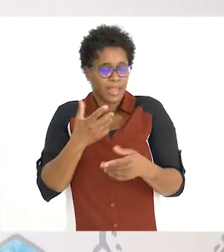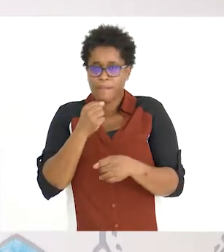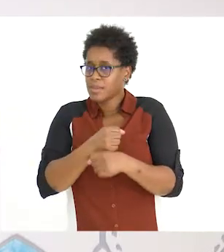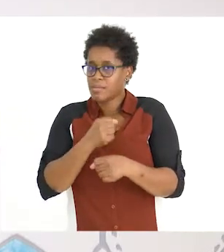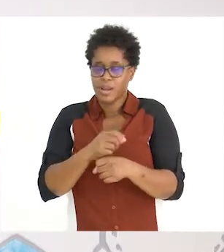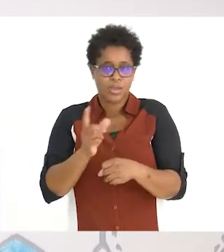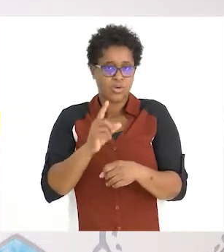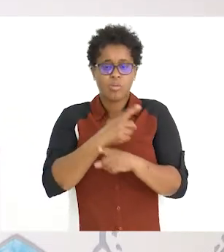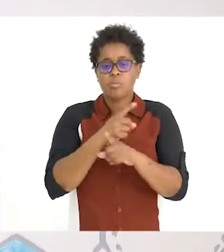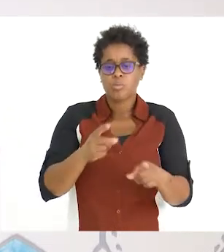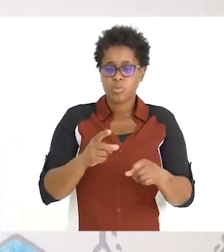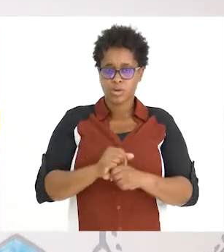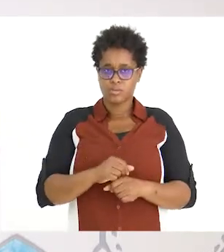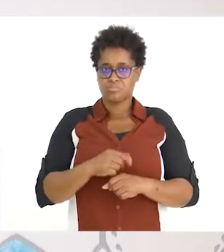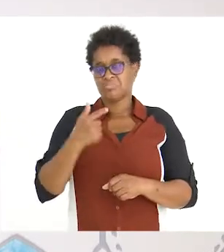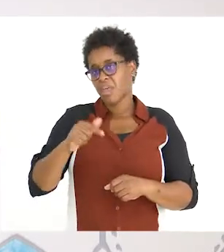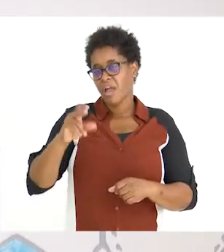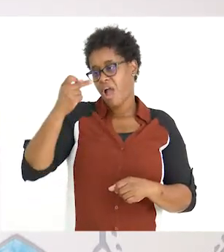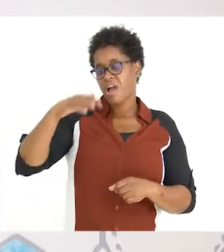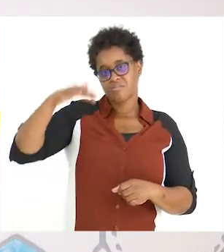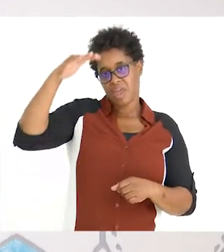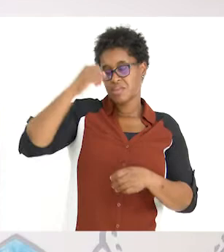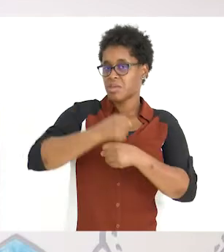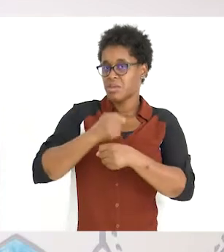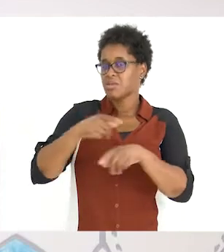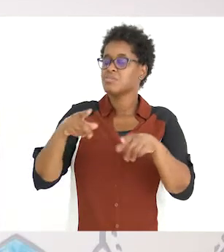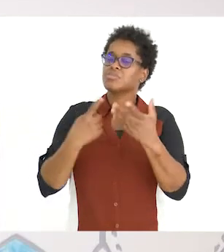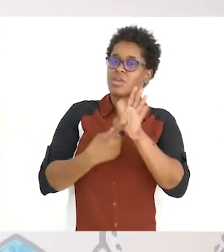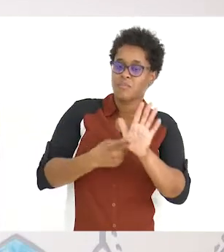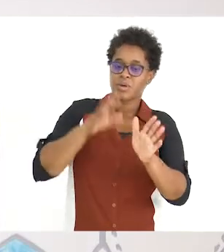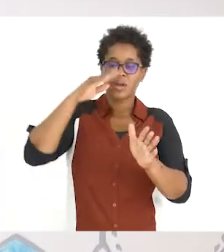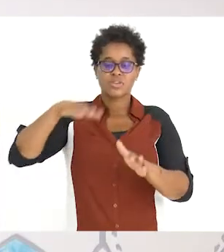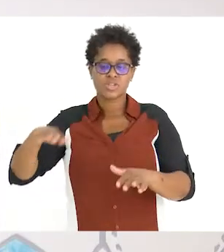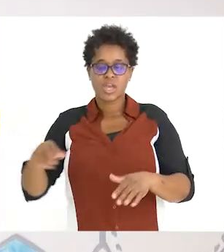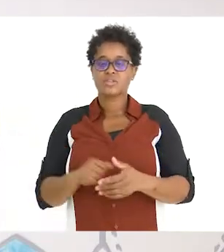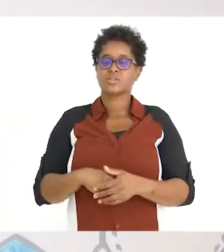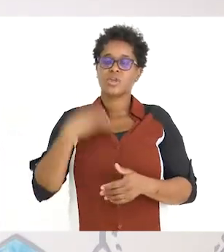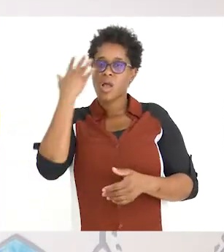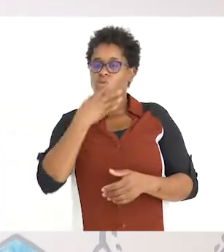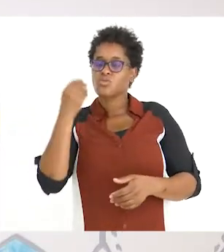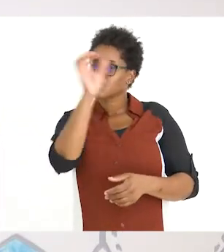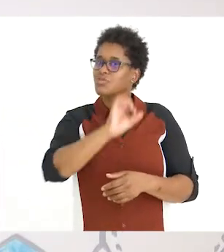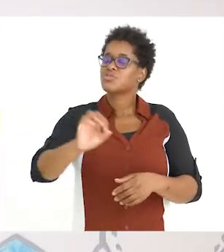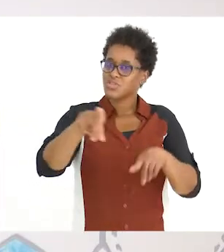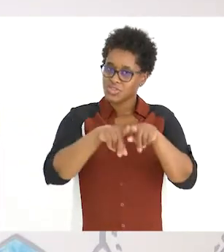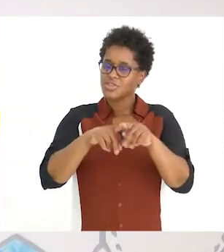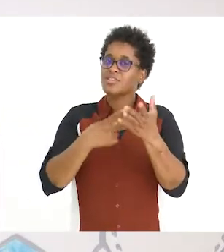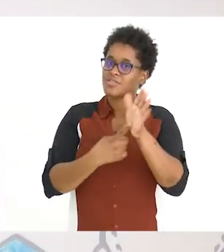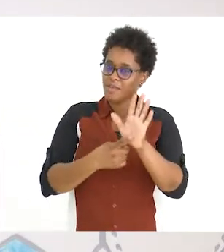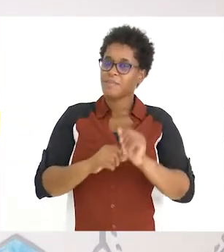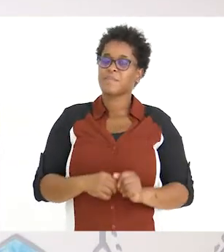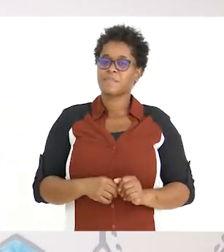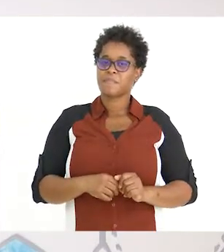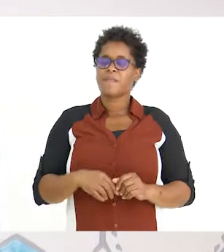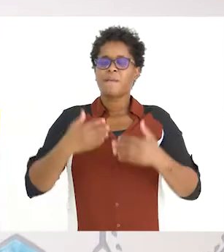porque ainda podem não ter a idade de trabalhar como as crianças, os estudantes, como vocês. Mas também